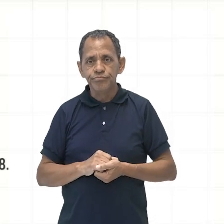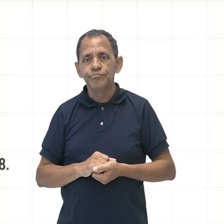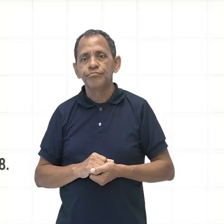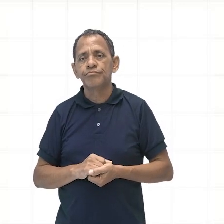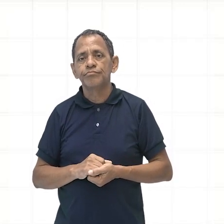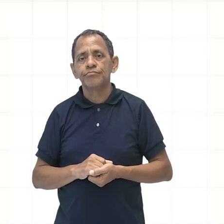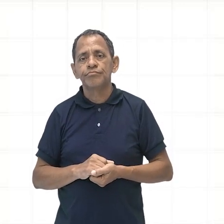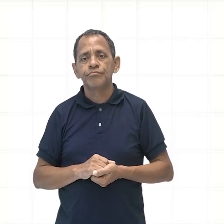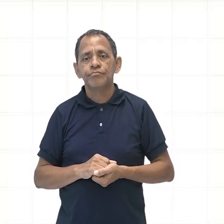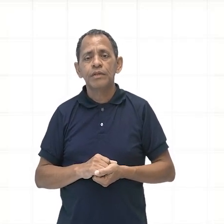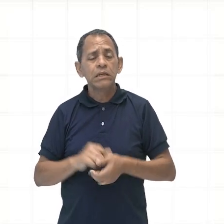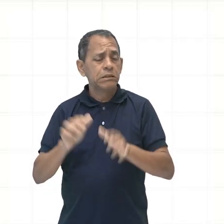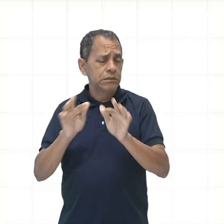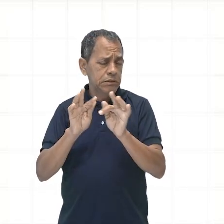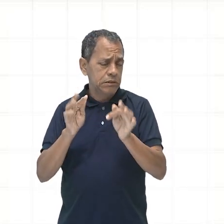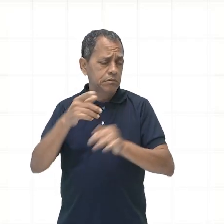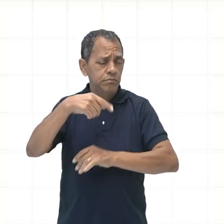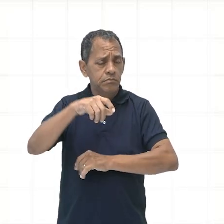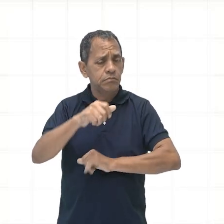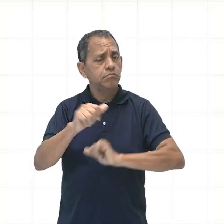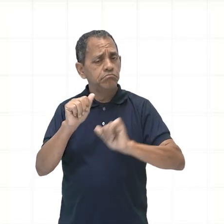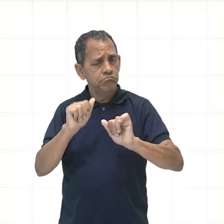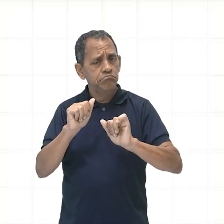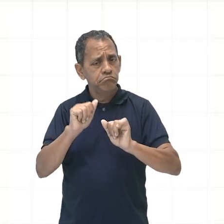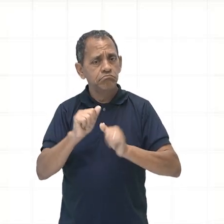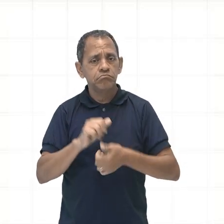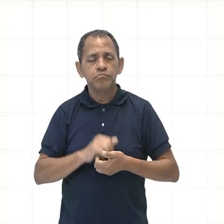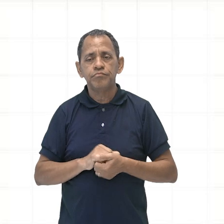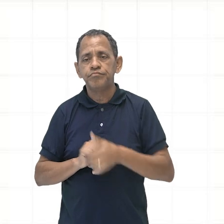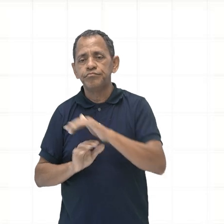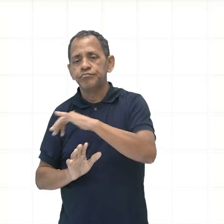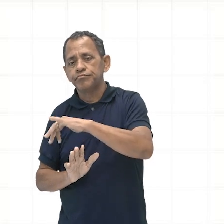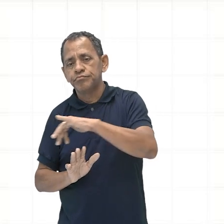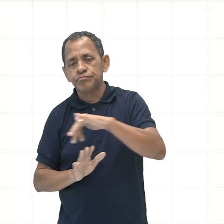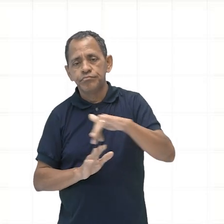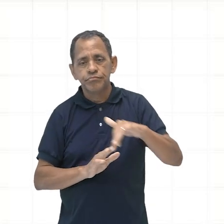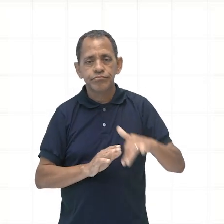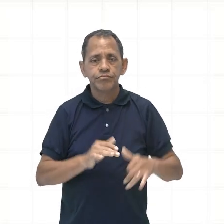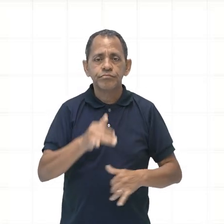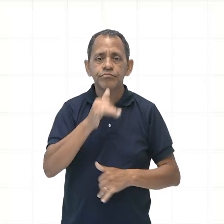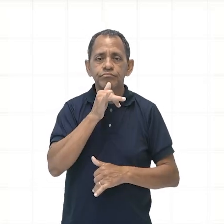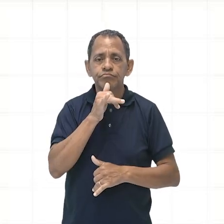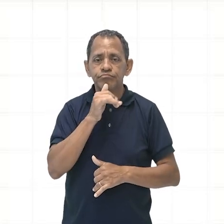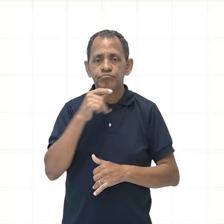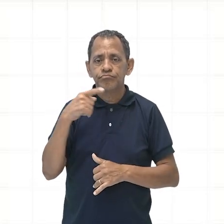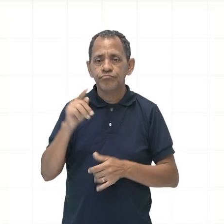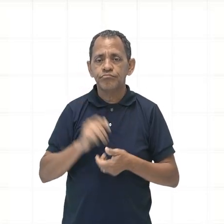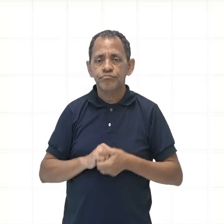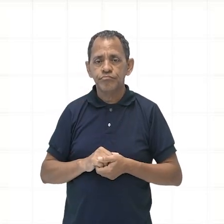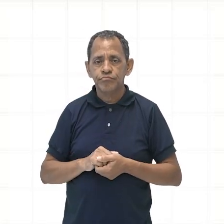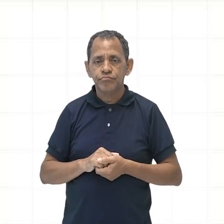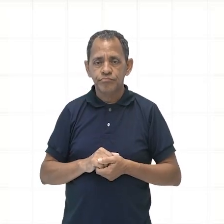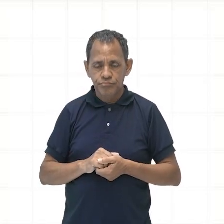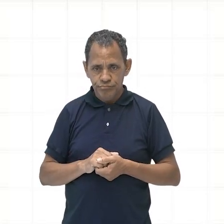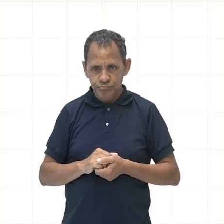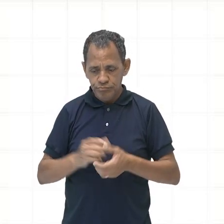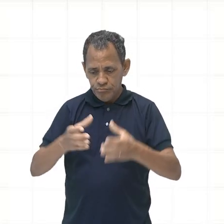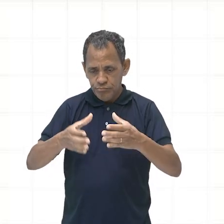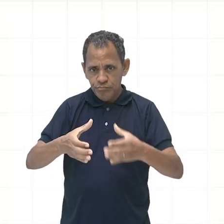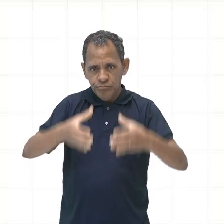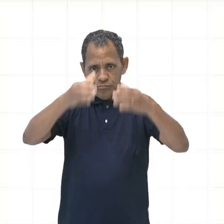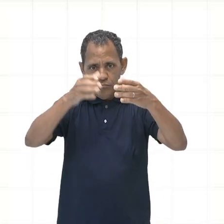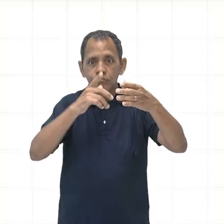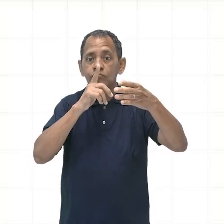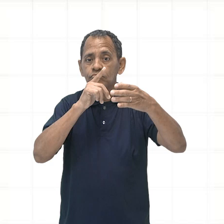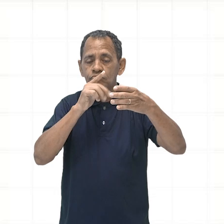bem simples, né? Como você pode ver. Vamos resolver, então, mais um exemplo. Diz assim: uma caixa d'água com a forma de